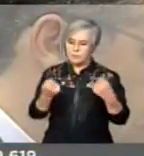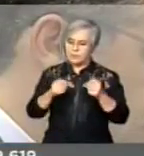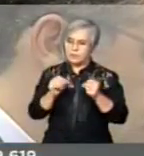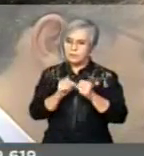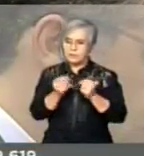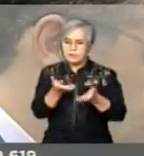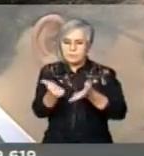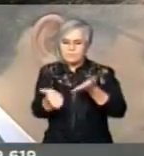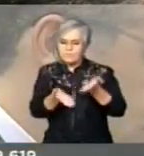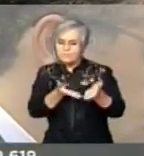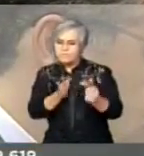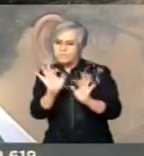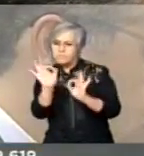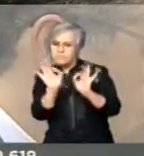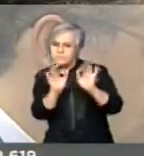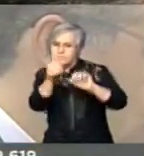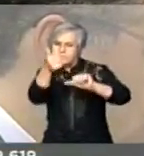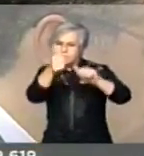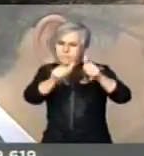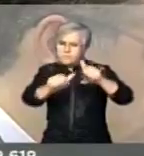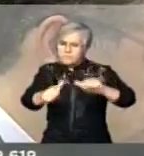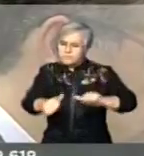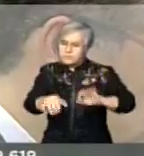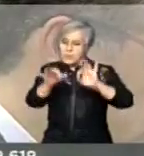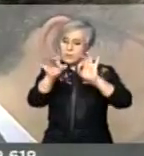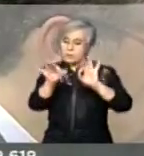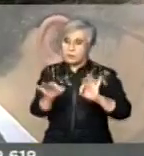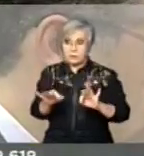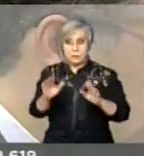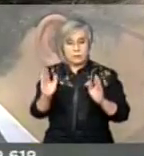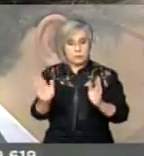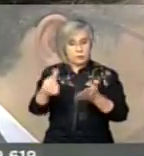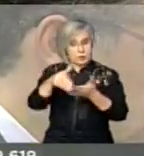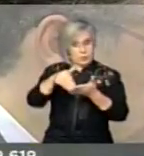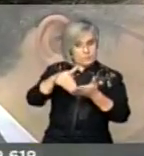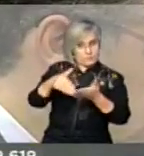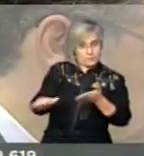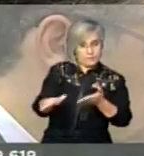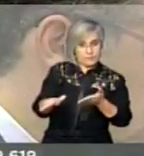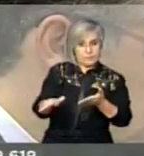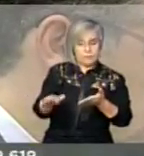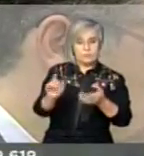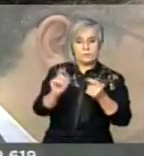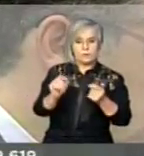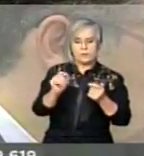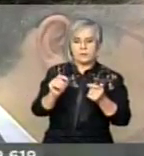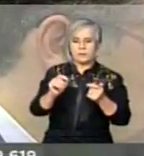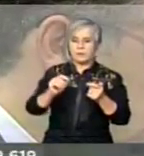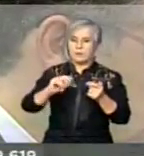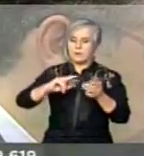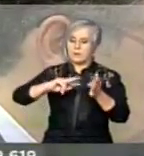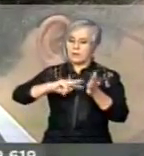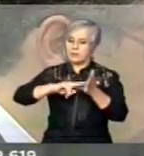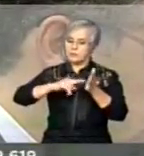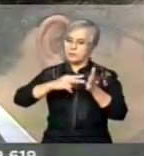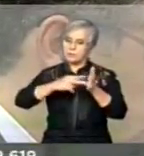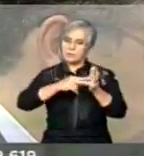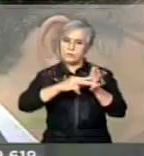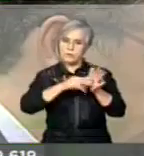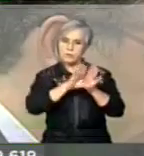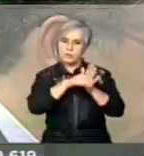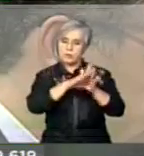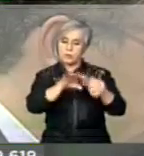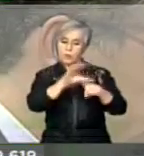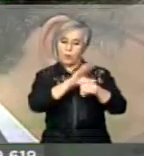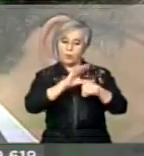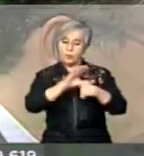muito critério. O impeachment é a definição constitucional